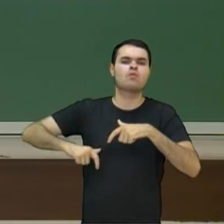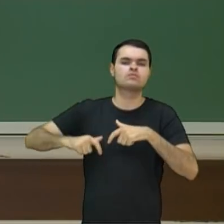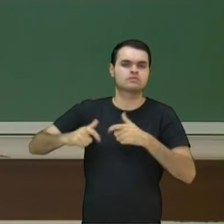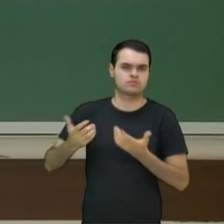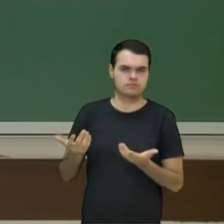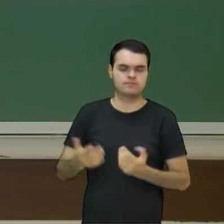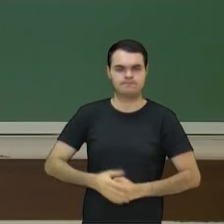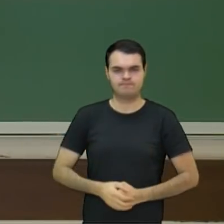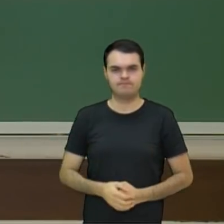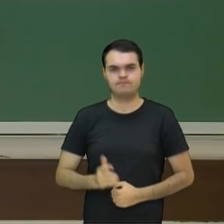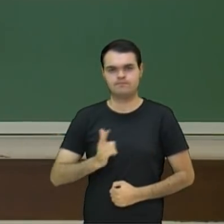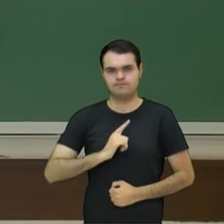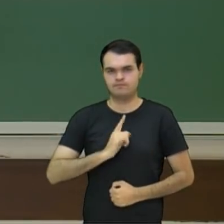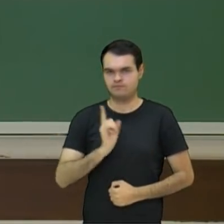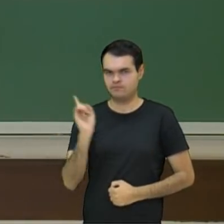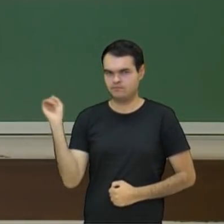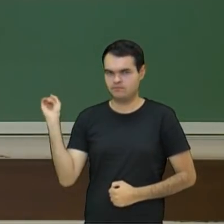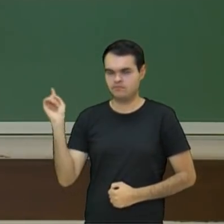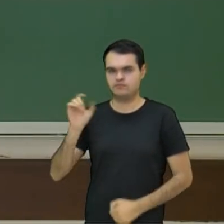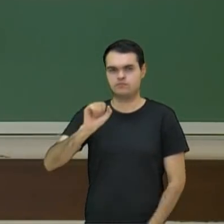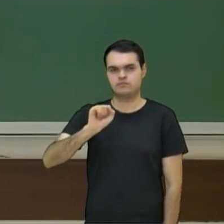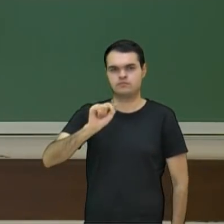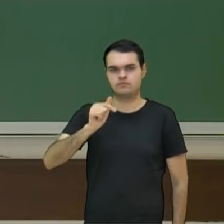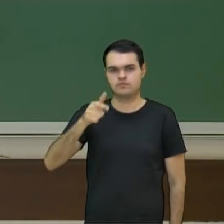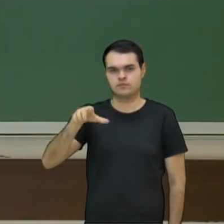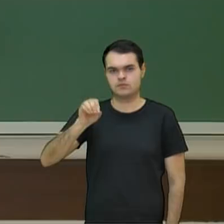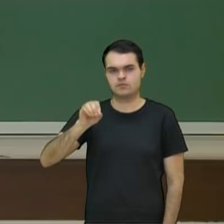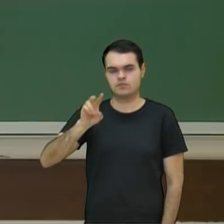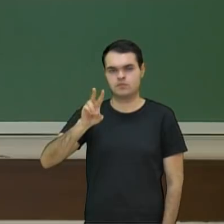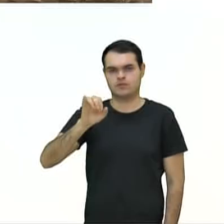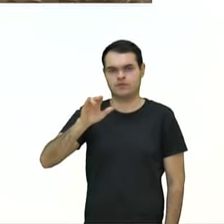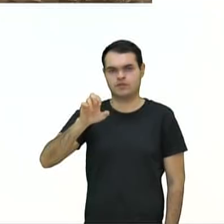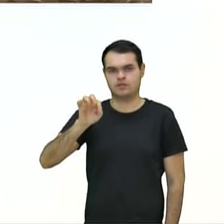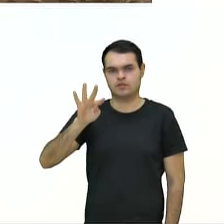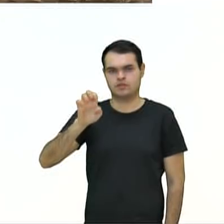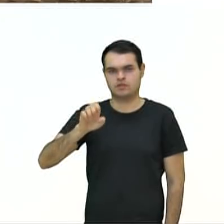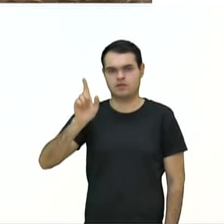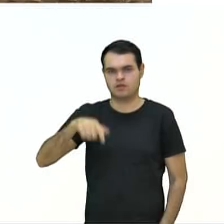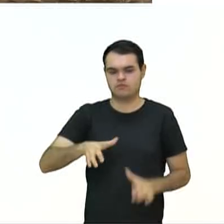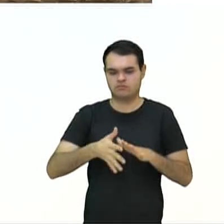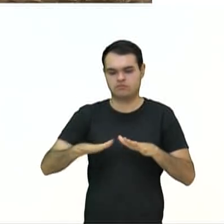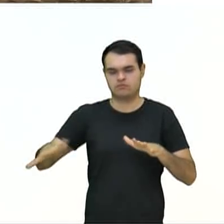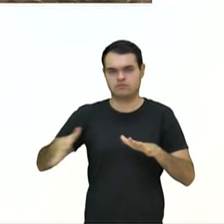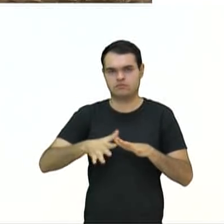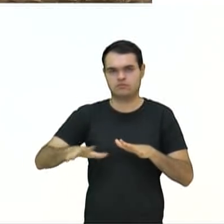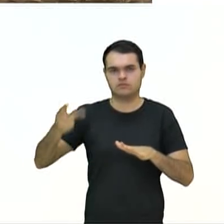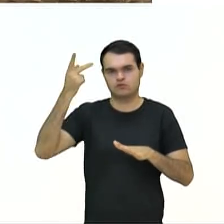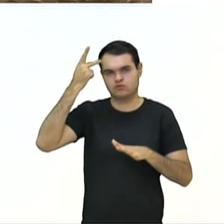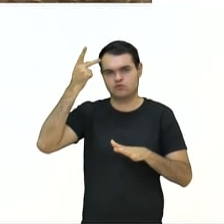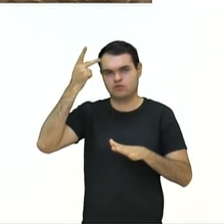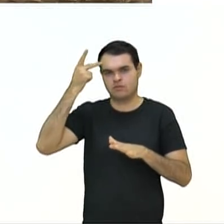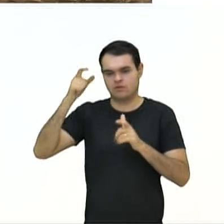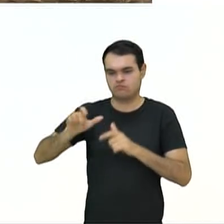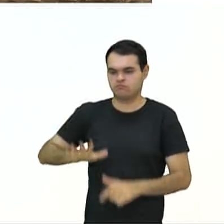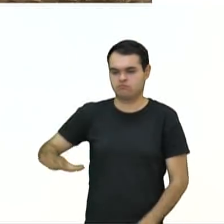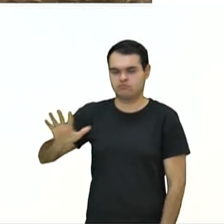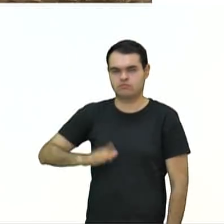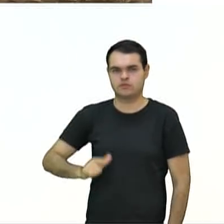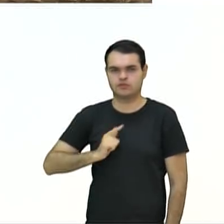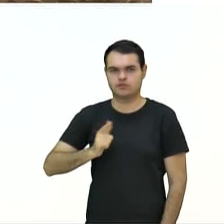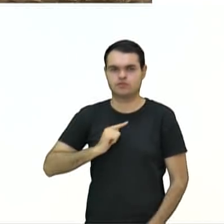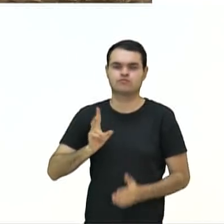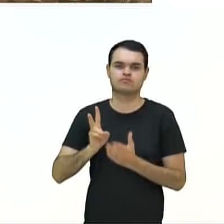primeiro? Então, nós temos ali São Vicente, no litoral do estado de São Paulo. Então, uma ideia ali, né? Nós tínhamos